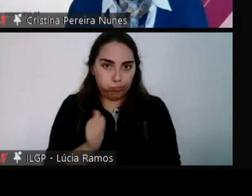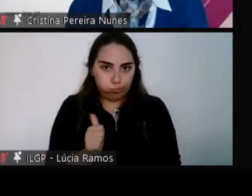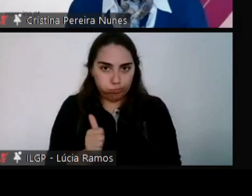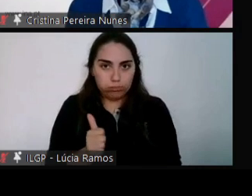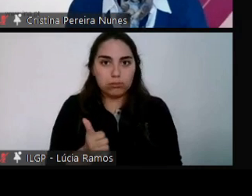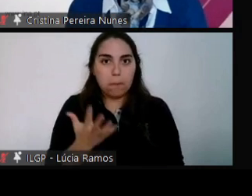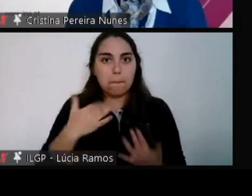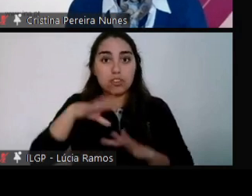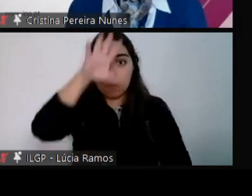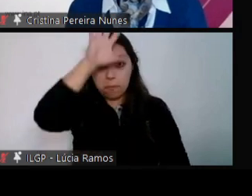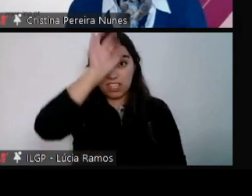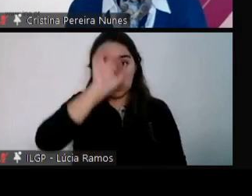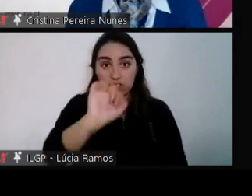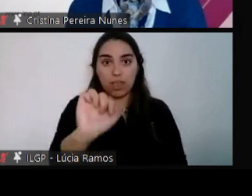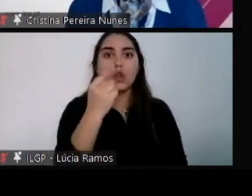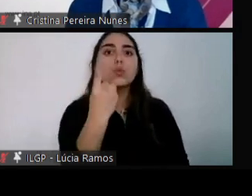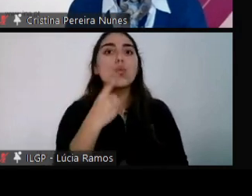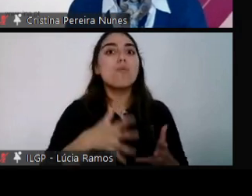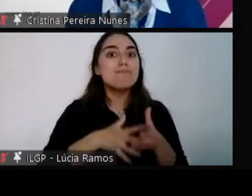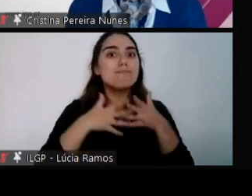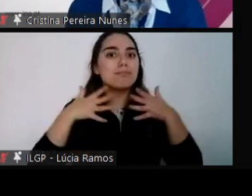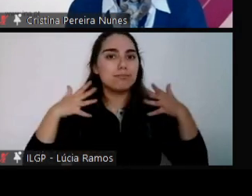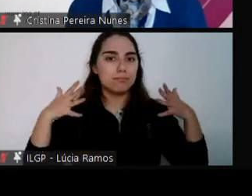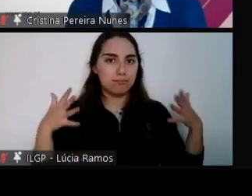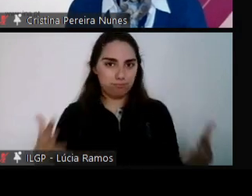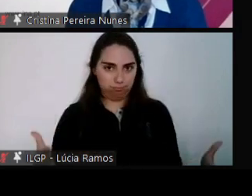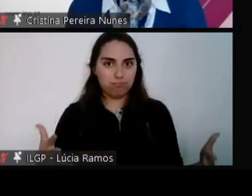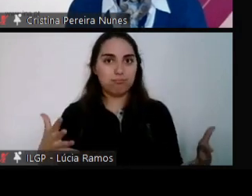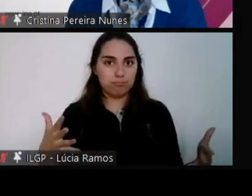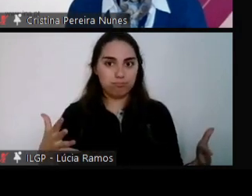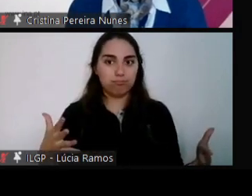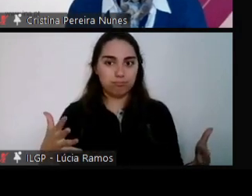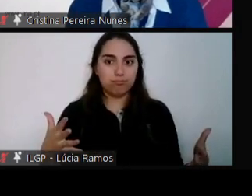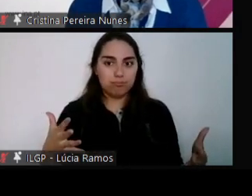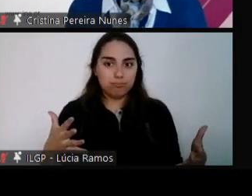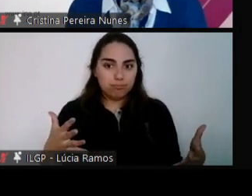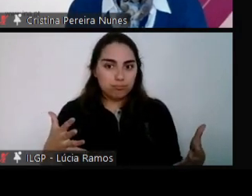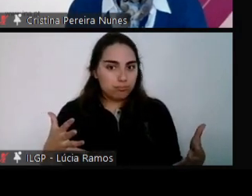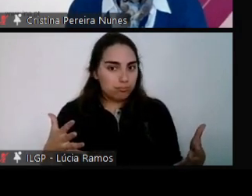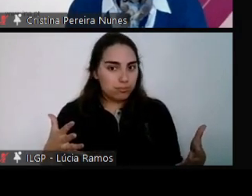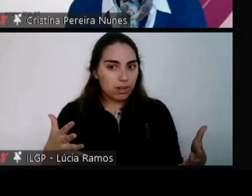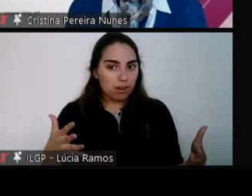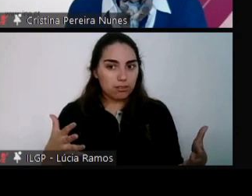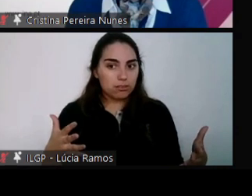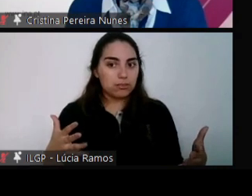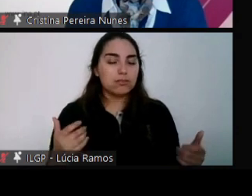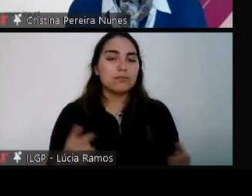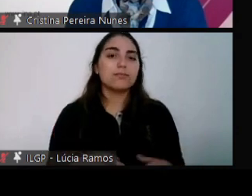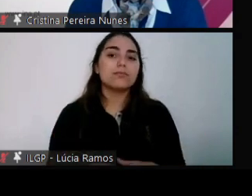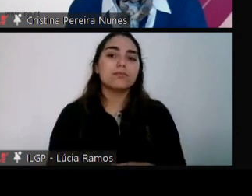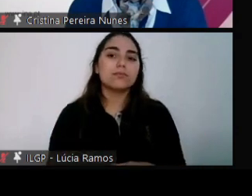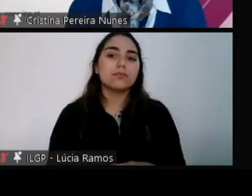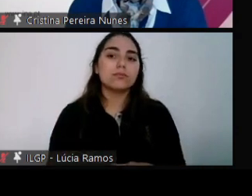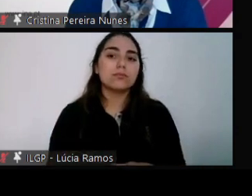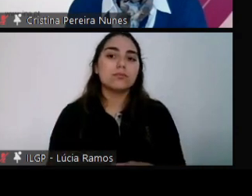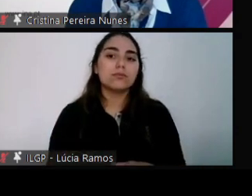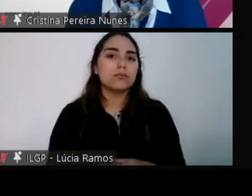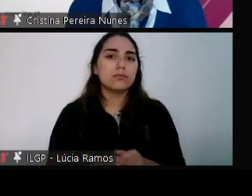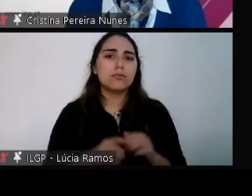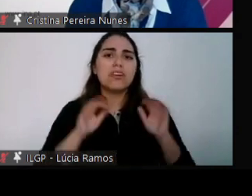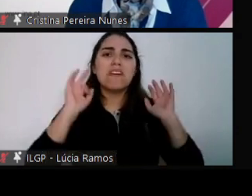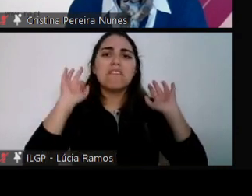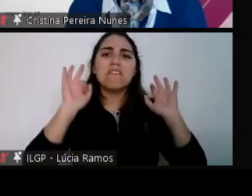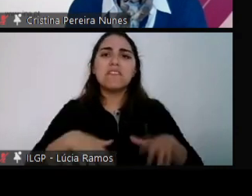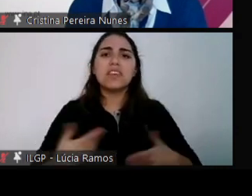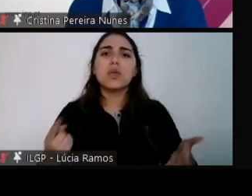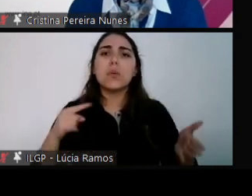grandes ministérios que nós temos, e foi uma orientação direta da tutela ao nível ministerial, acabou-se os pontos de situação em